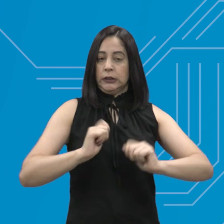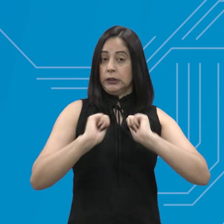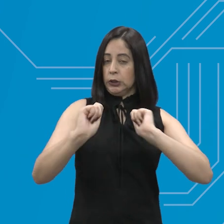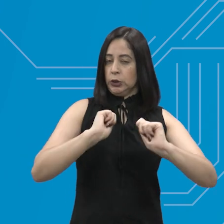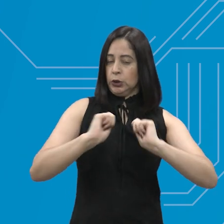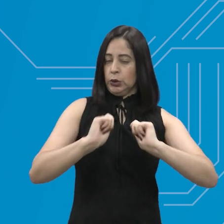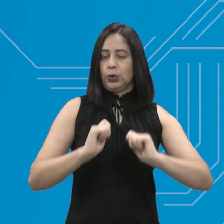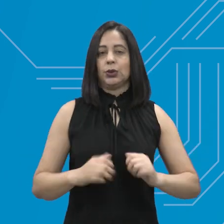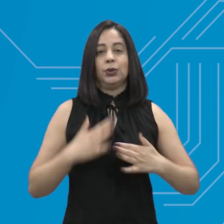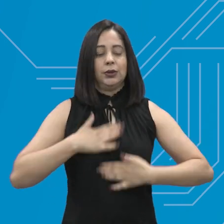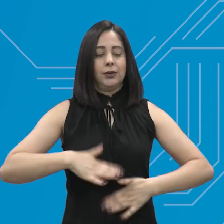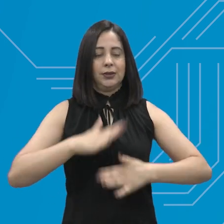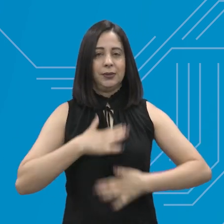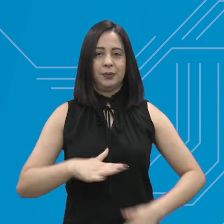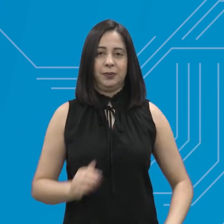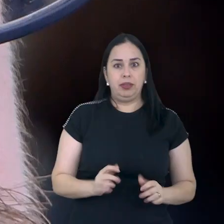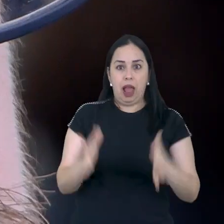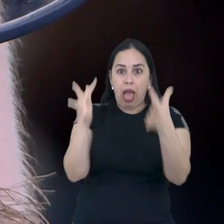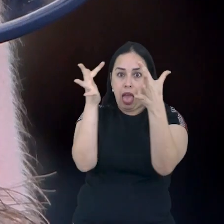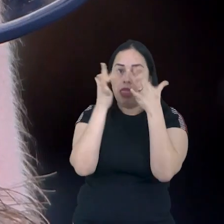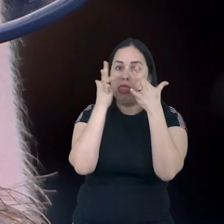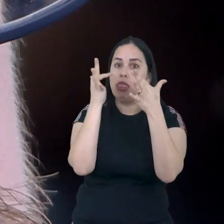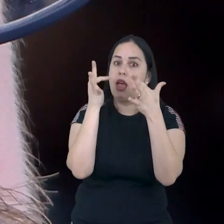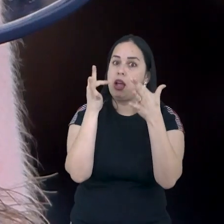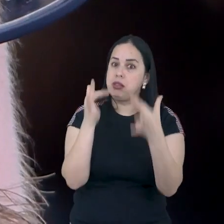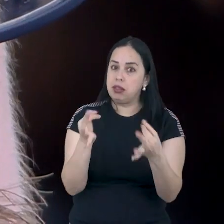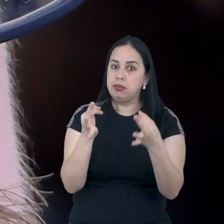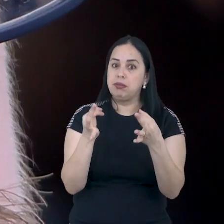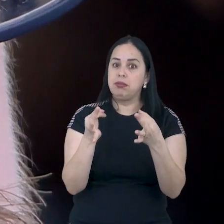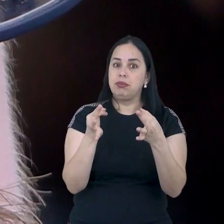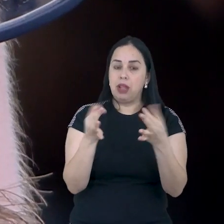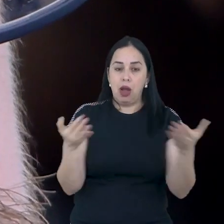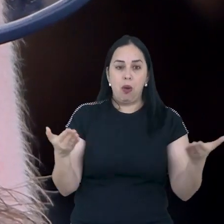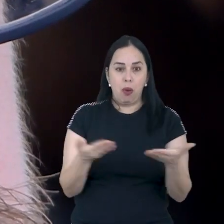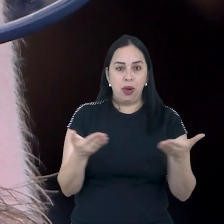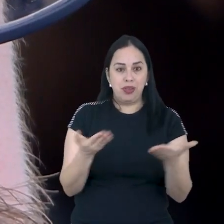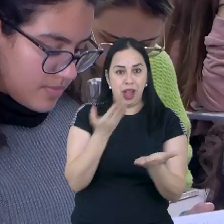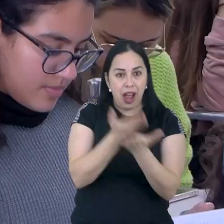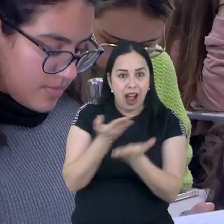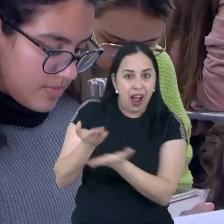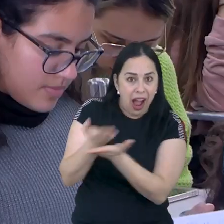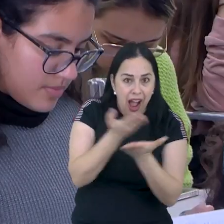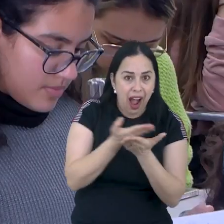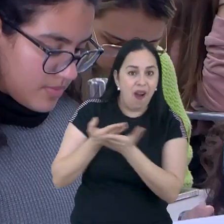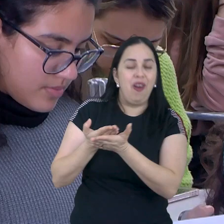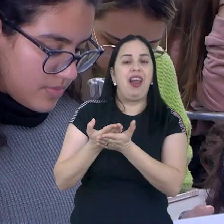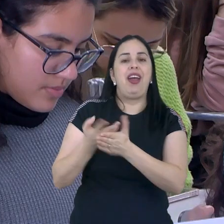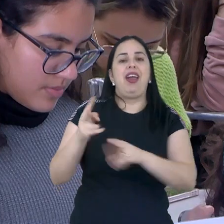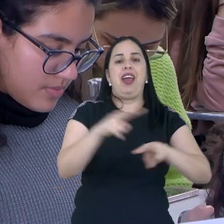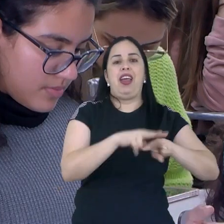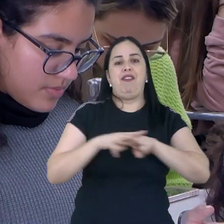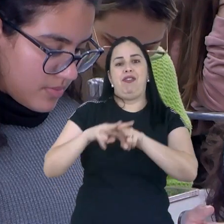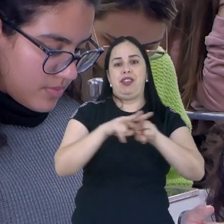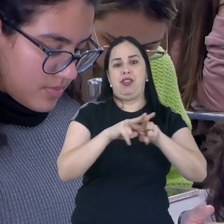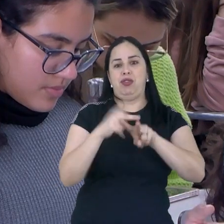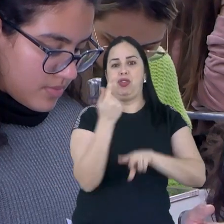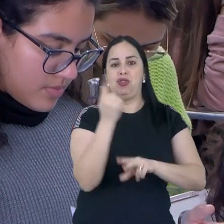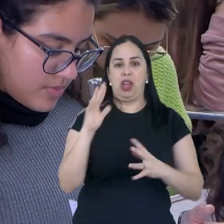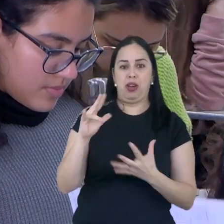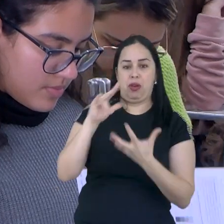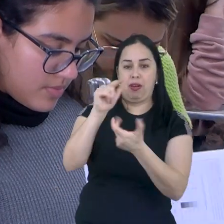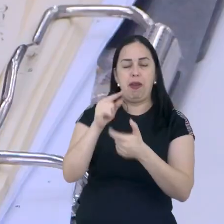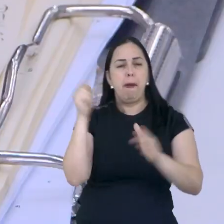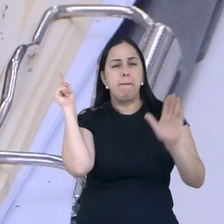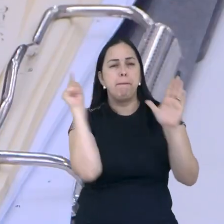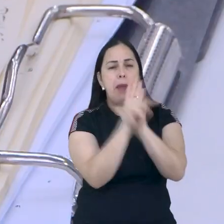alternativas para controlar a ansiedade. Olhos atentos e concentração. A aula de hoje é revisão de